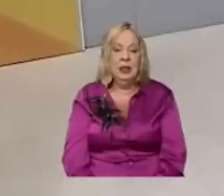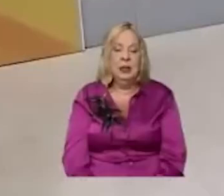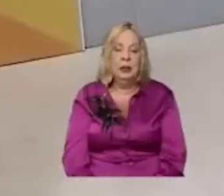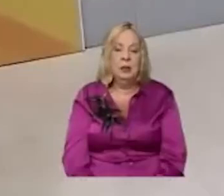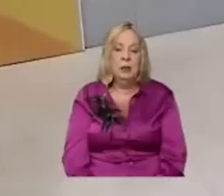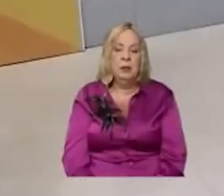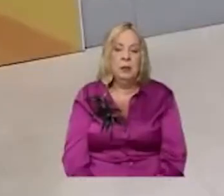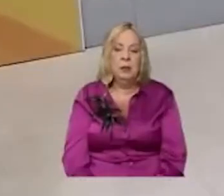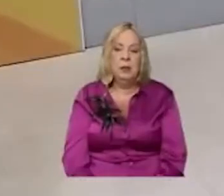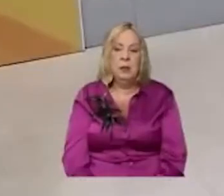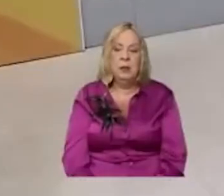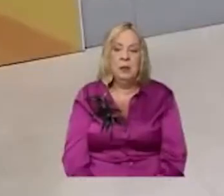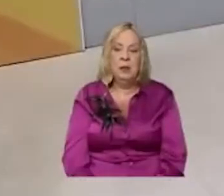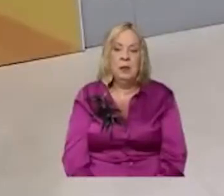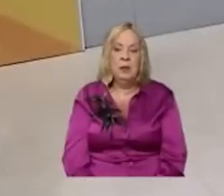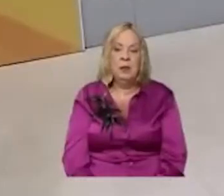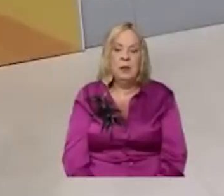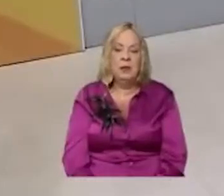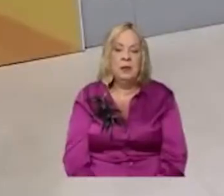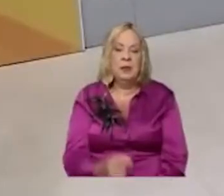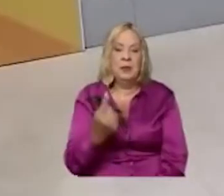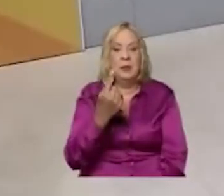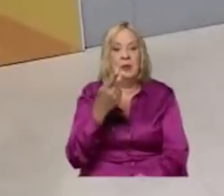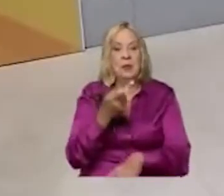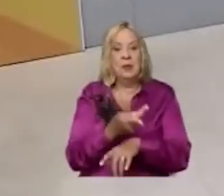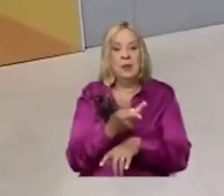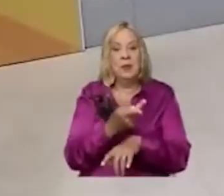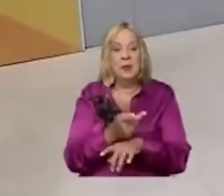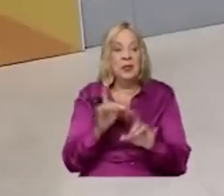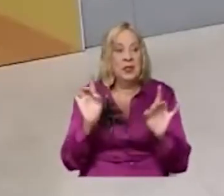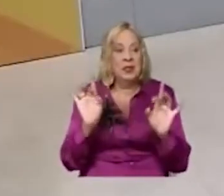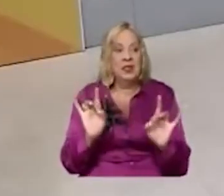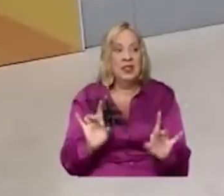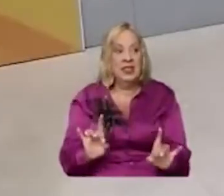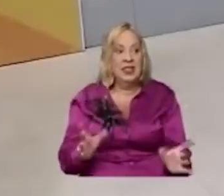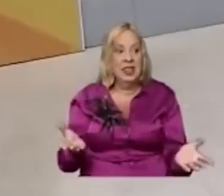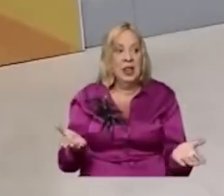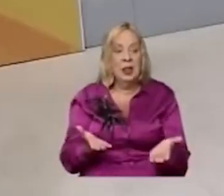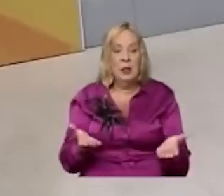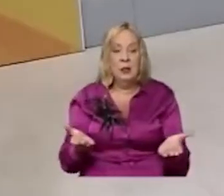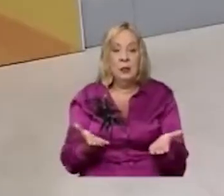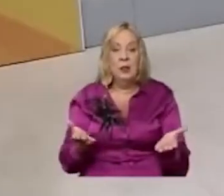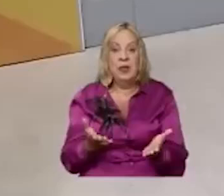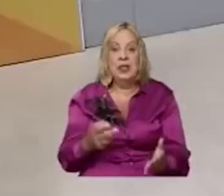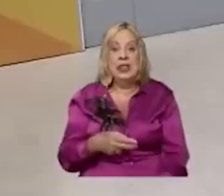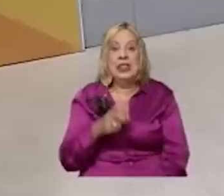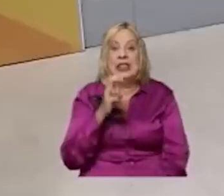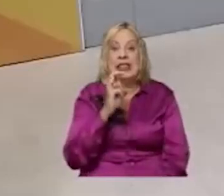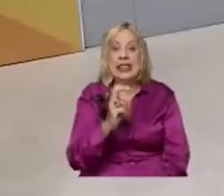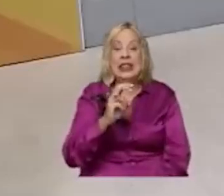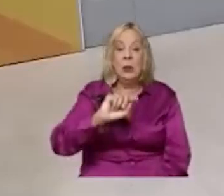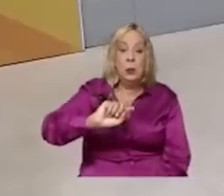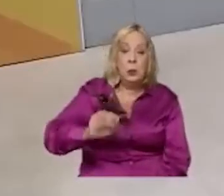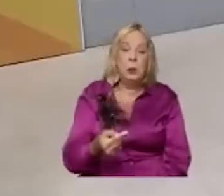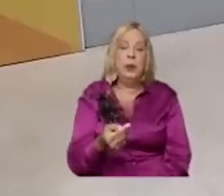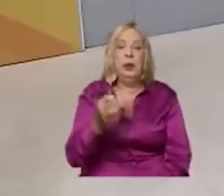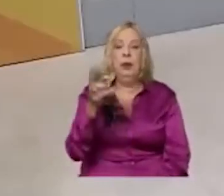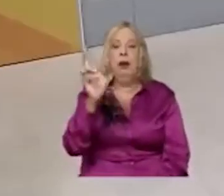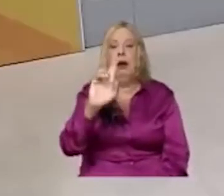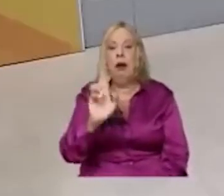Olha aí, olha aí. É o primeiro prêmio especial de hoje. 5 mil reais, minha